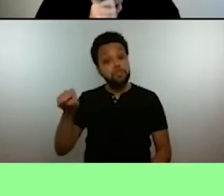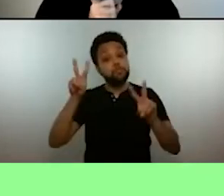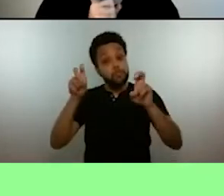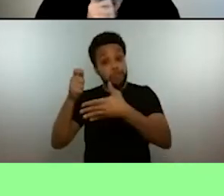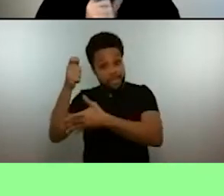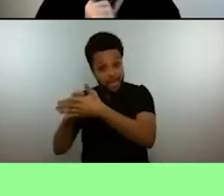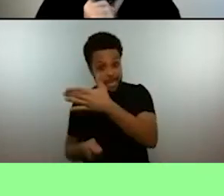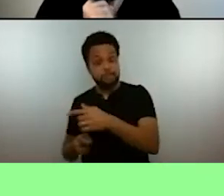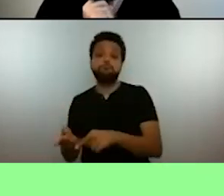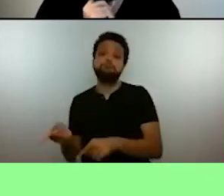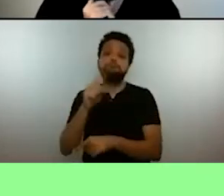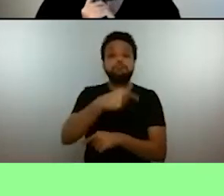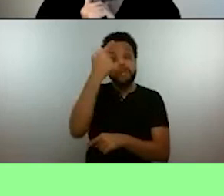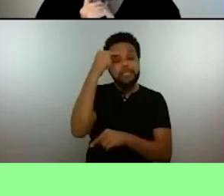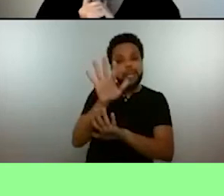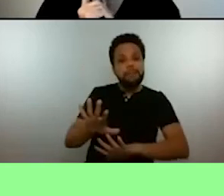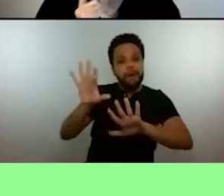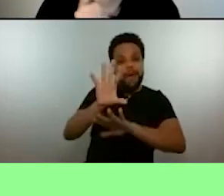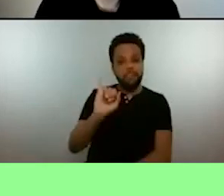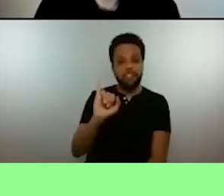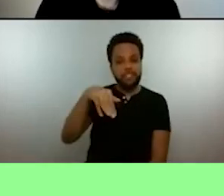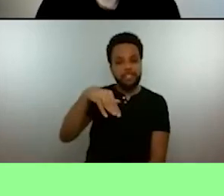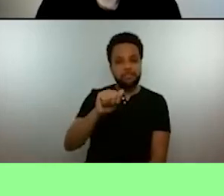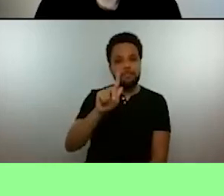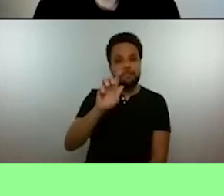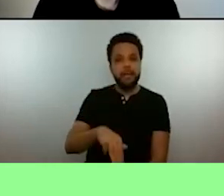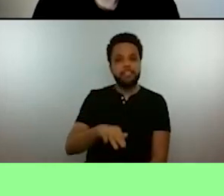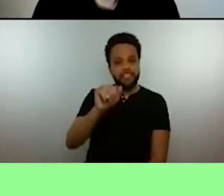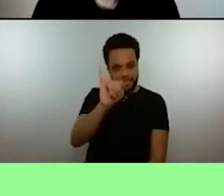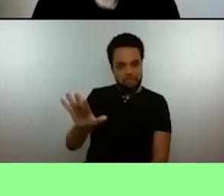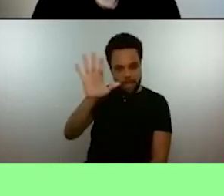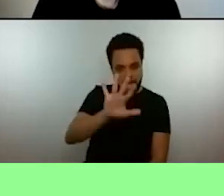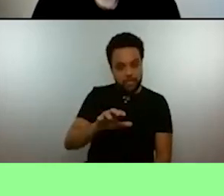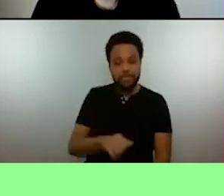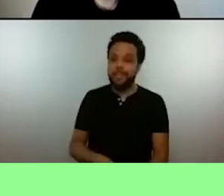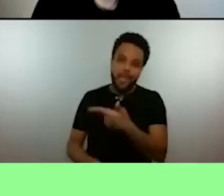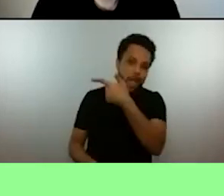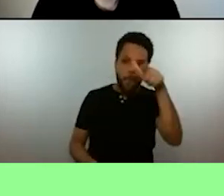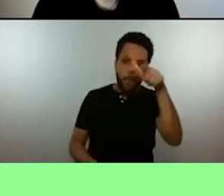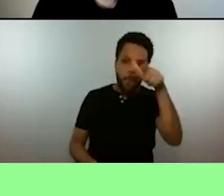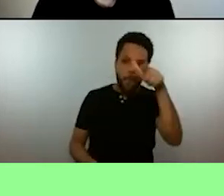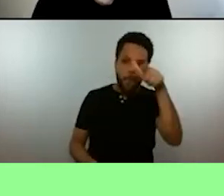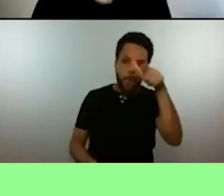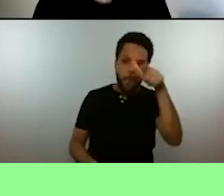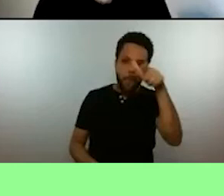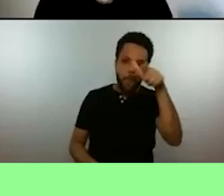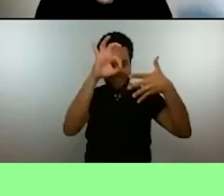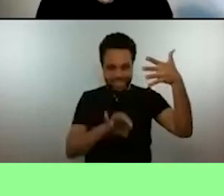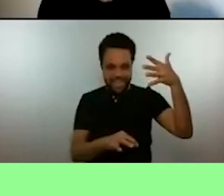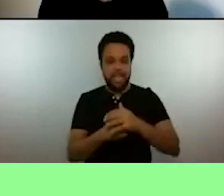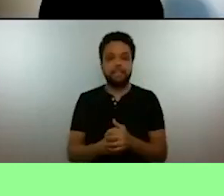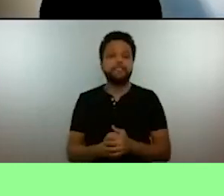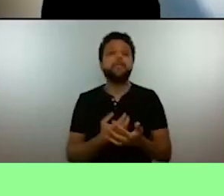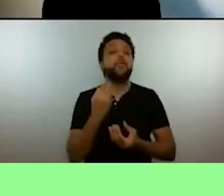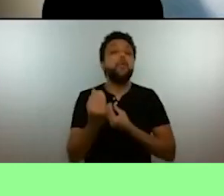exemplo, daí a gente já entra num outro campo de você tentar trazer a arte de